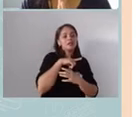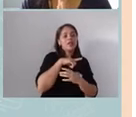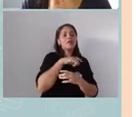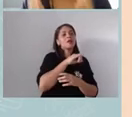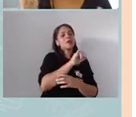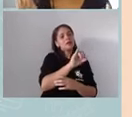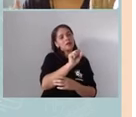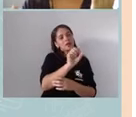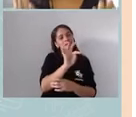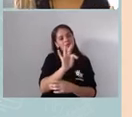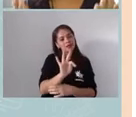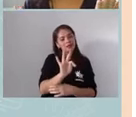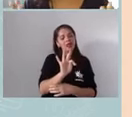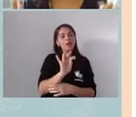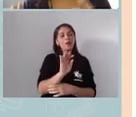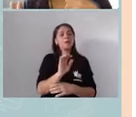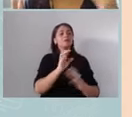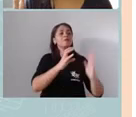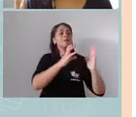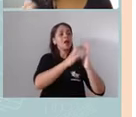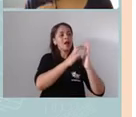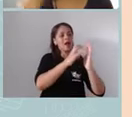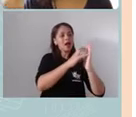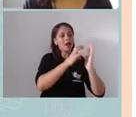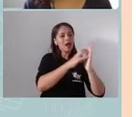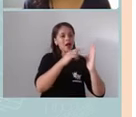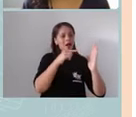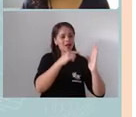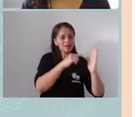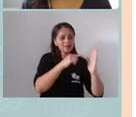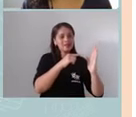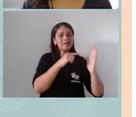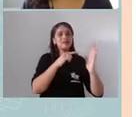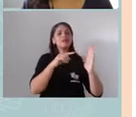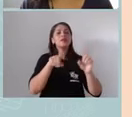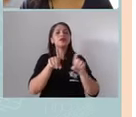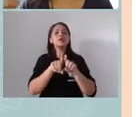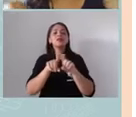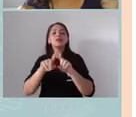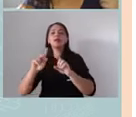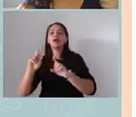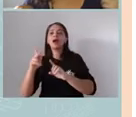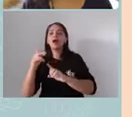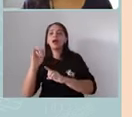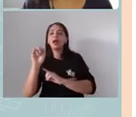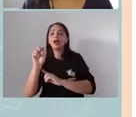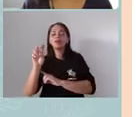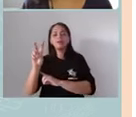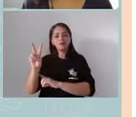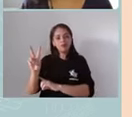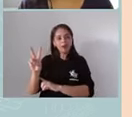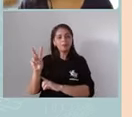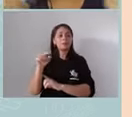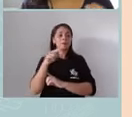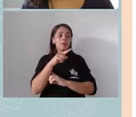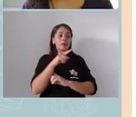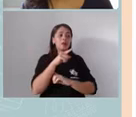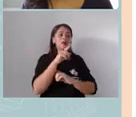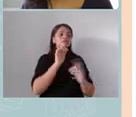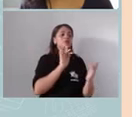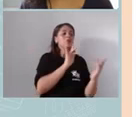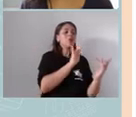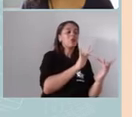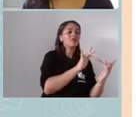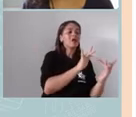a AIDS, lembrar que existe uma diferença entre HIV e AIDS. Então, quando a pessoa se infecta com o